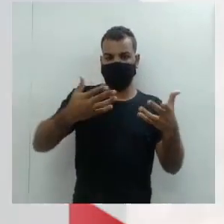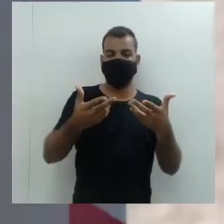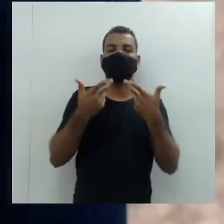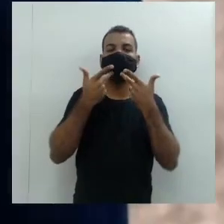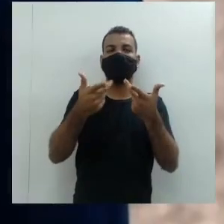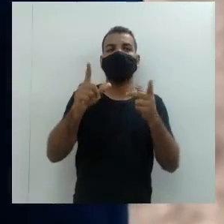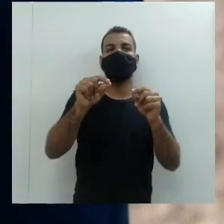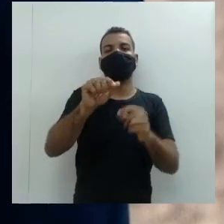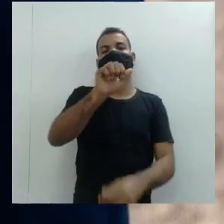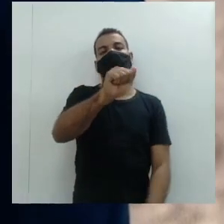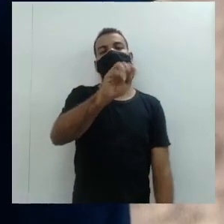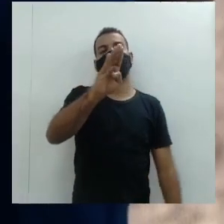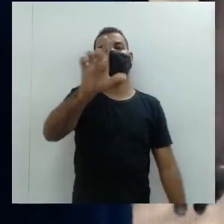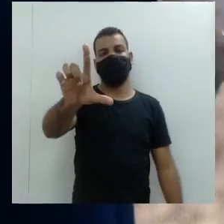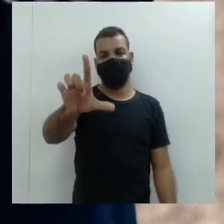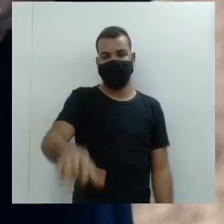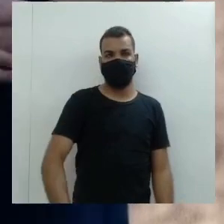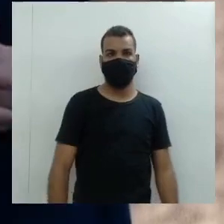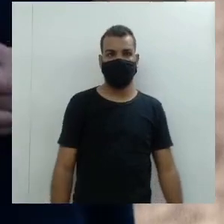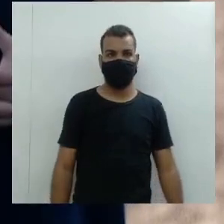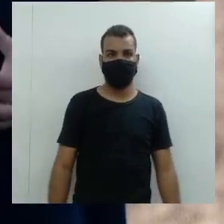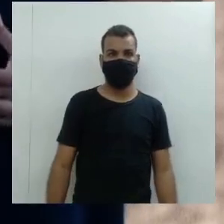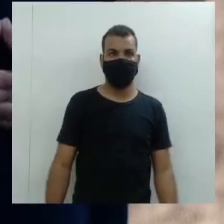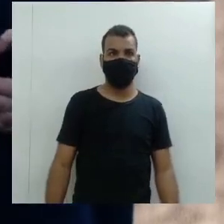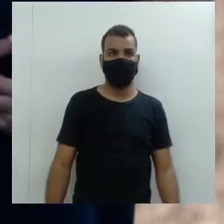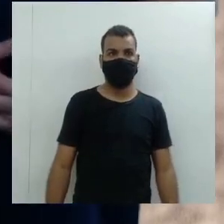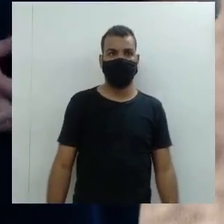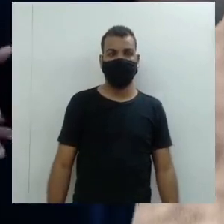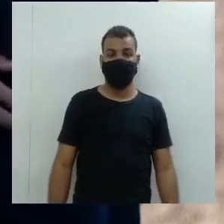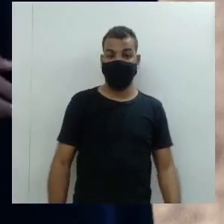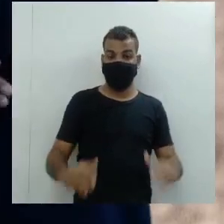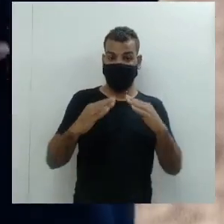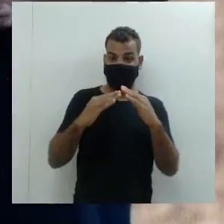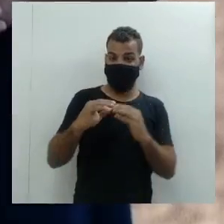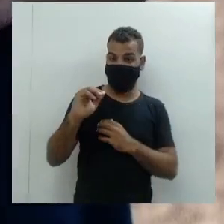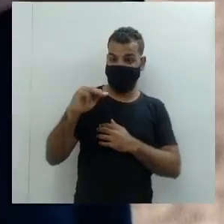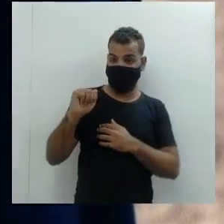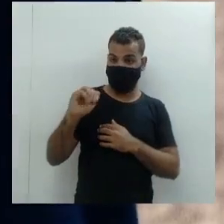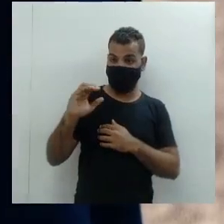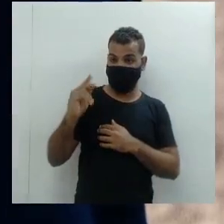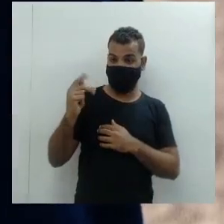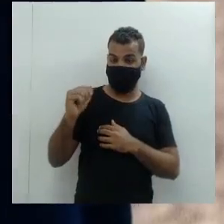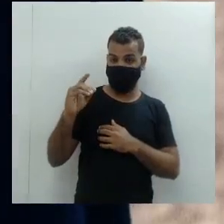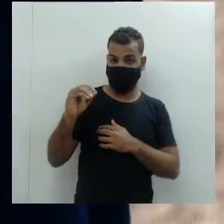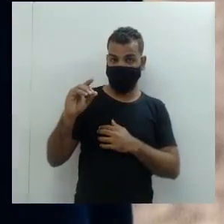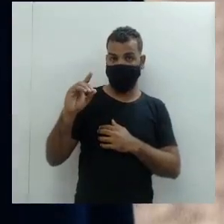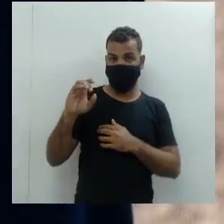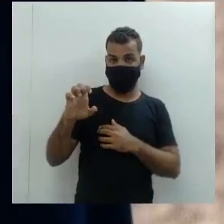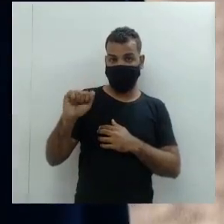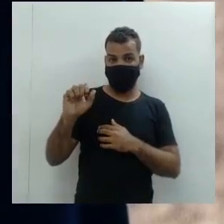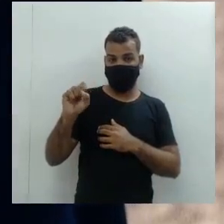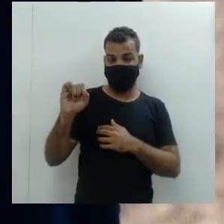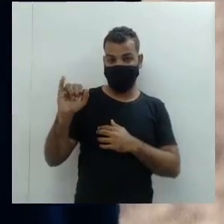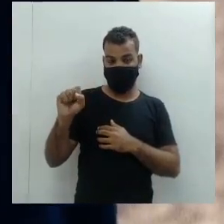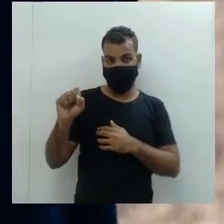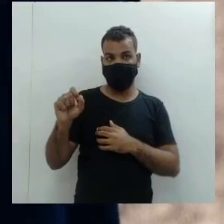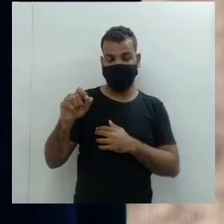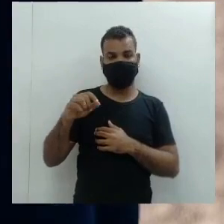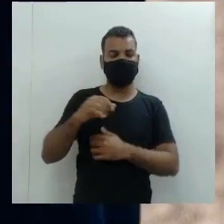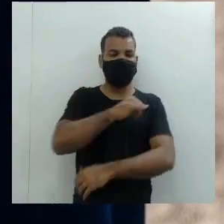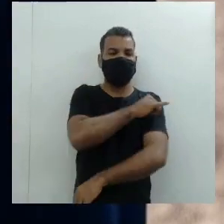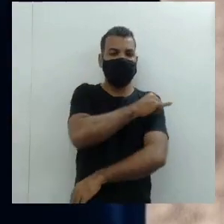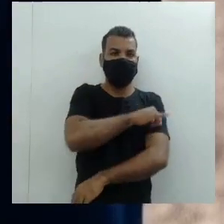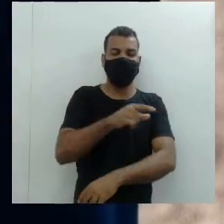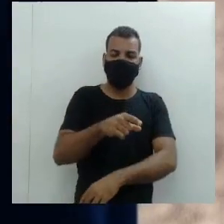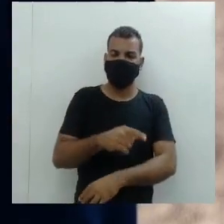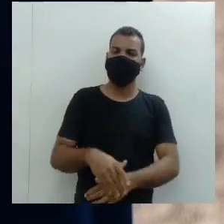de ABL. Lembrar que é a Casa Machado de Assis, no Rio de Janeiro, né? Importante lembrar, professor Robson, que o Álvaro Lins ele foi